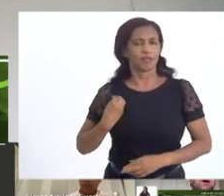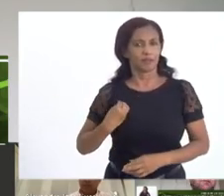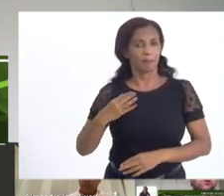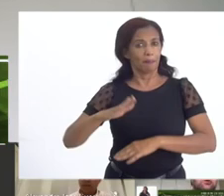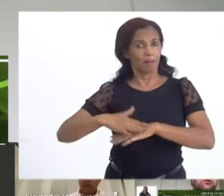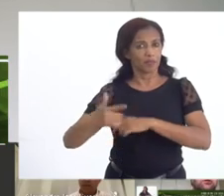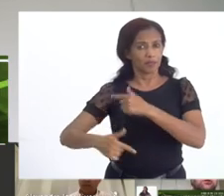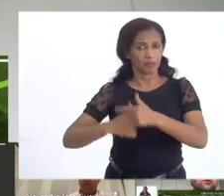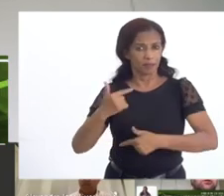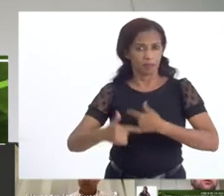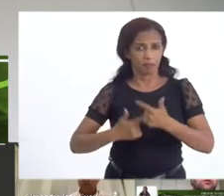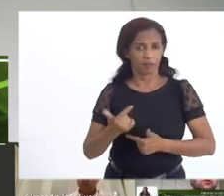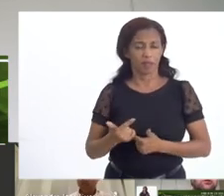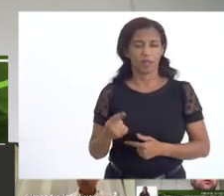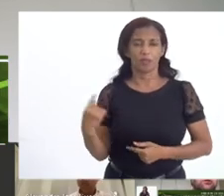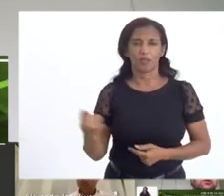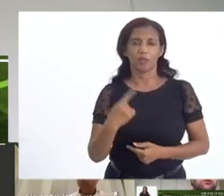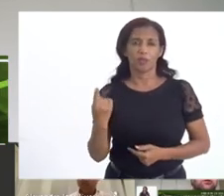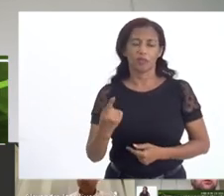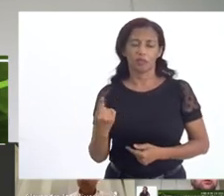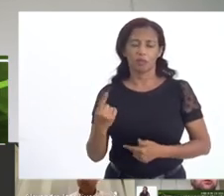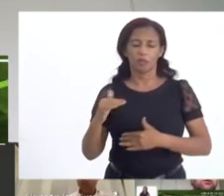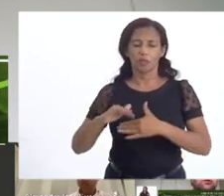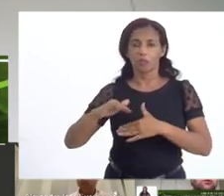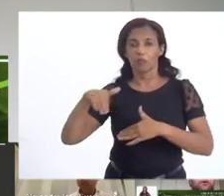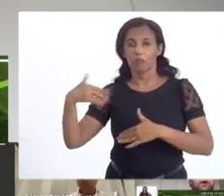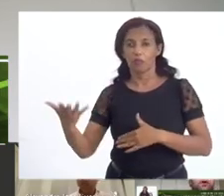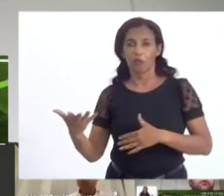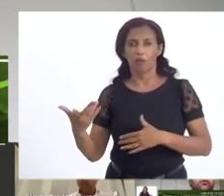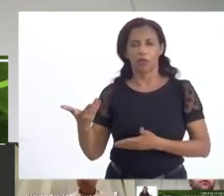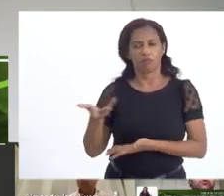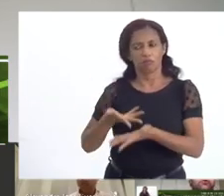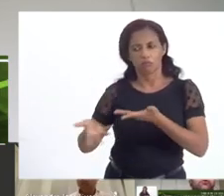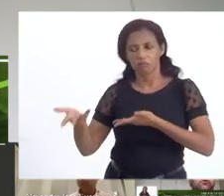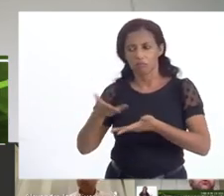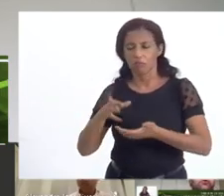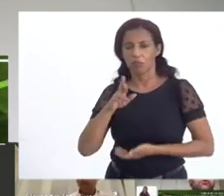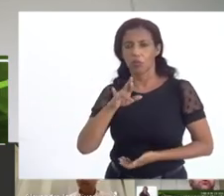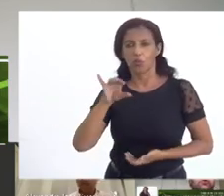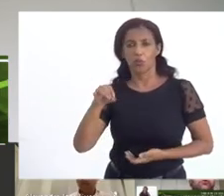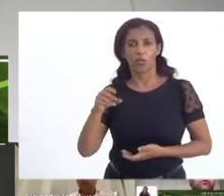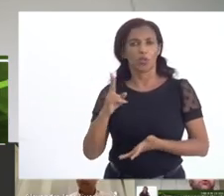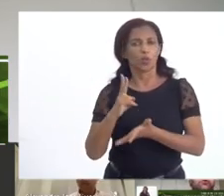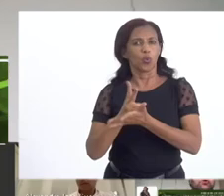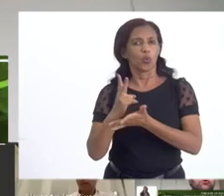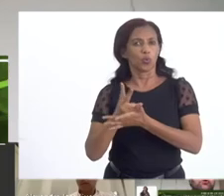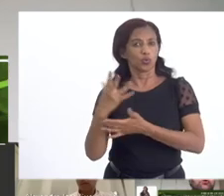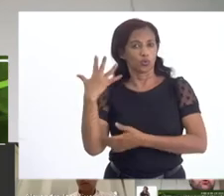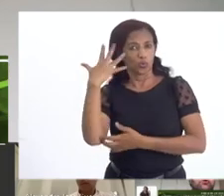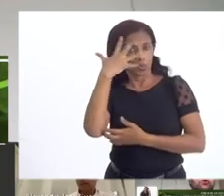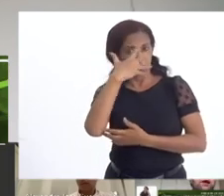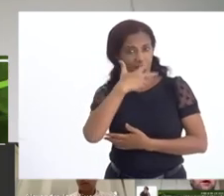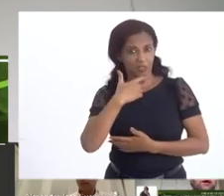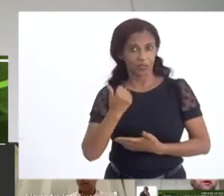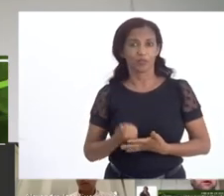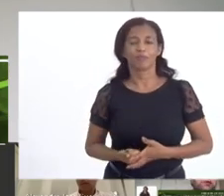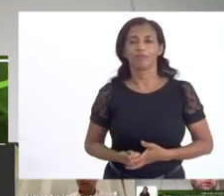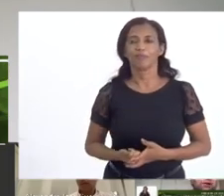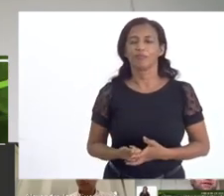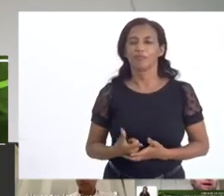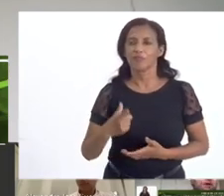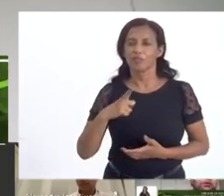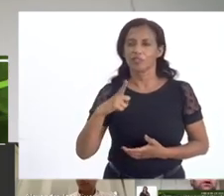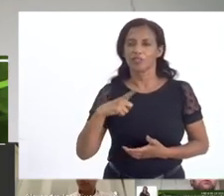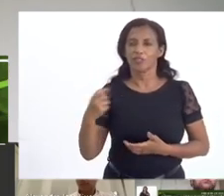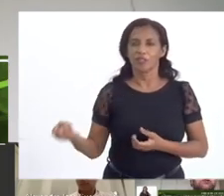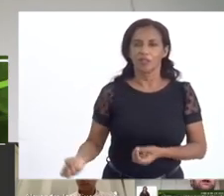Estado. Mas nós estamos promovendo o Estado fora. A gente está com a campanha O Rio Continua Lindo e Perto em curso. Nós já tivemos